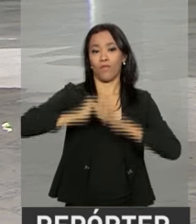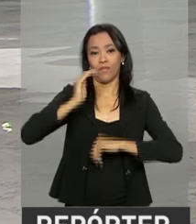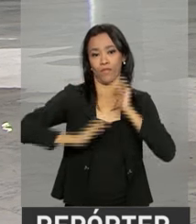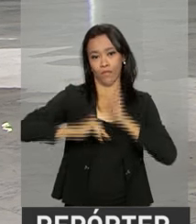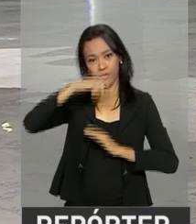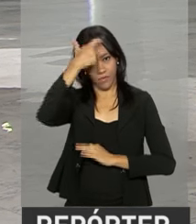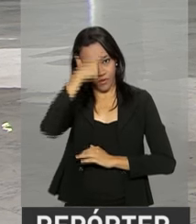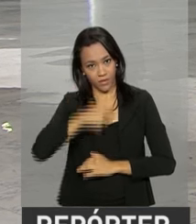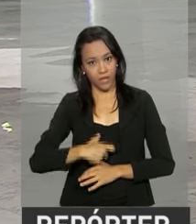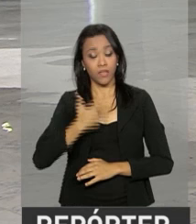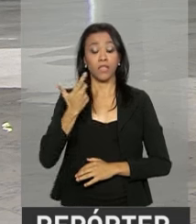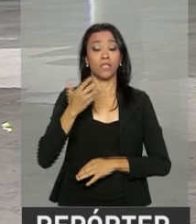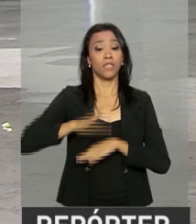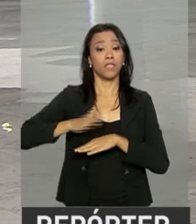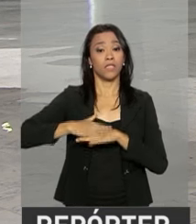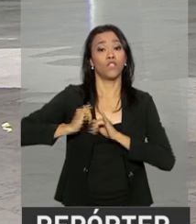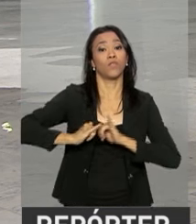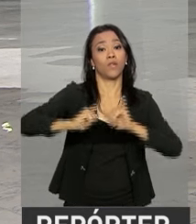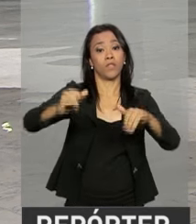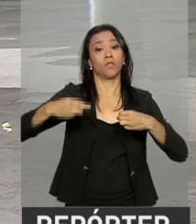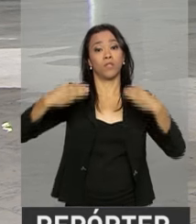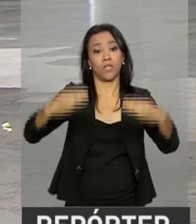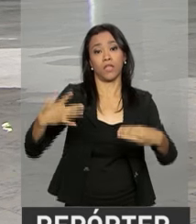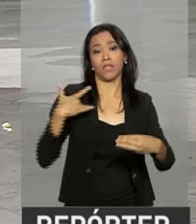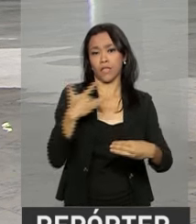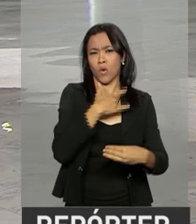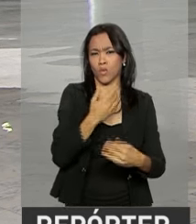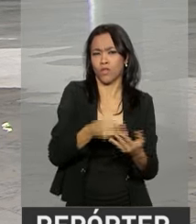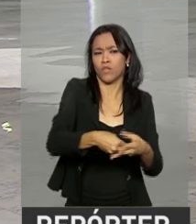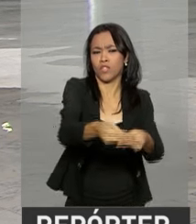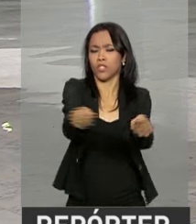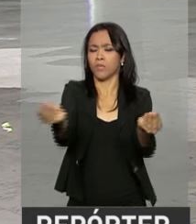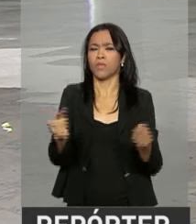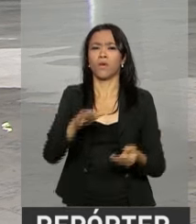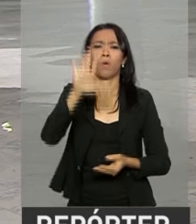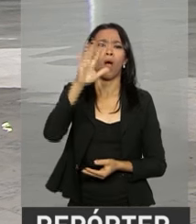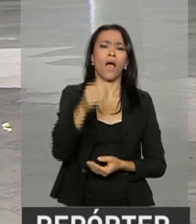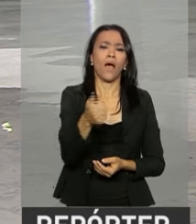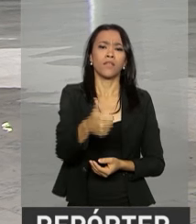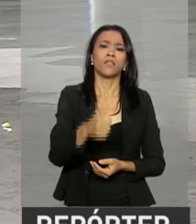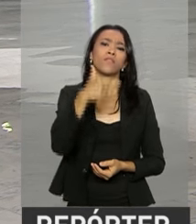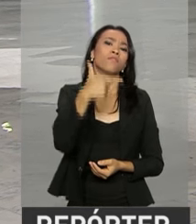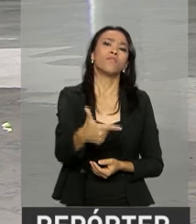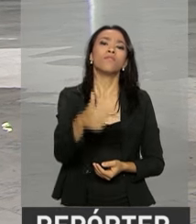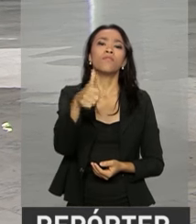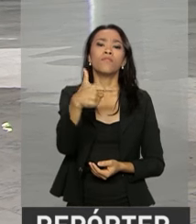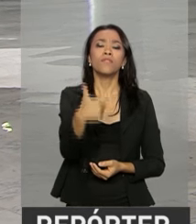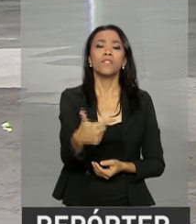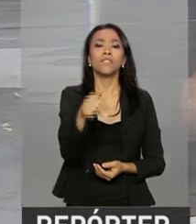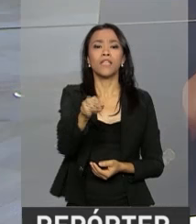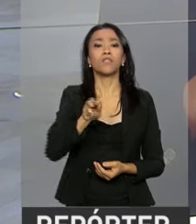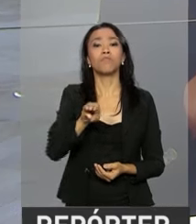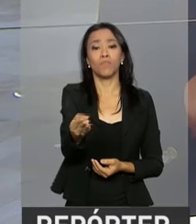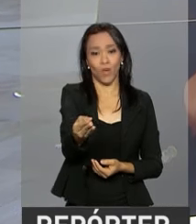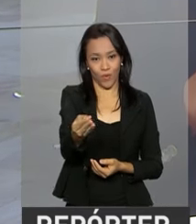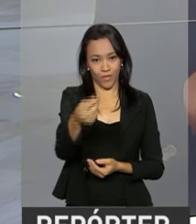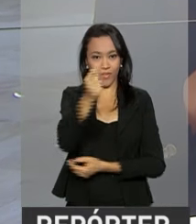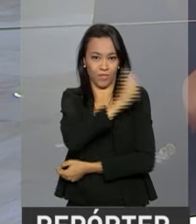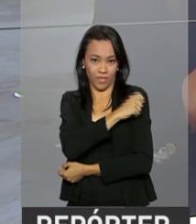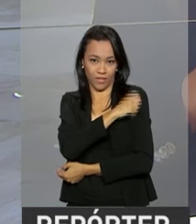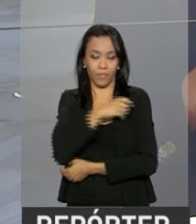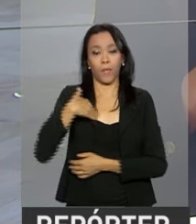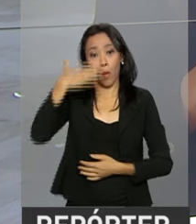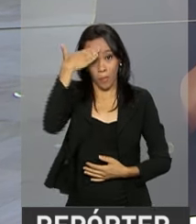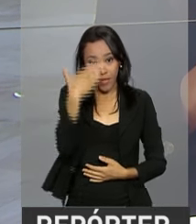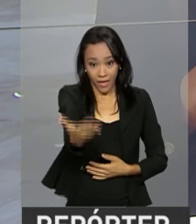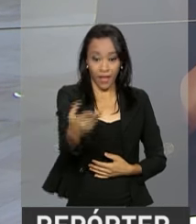e segundo o Ministério da Saúde foram distribuídas quase 27 milhões de doses de vacinas José Luiz Obrigado Paula com